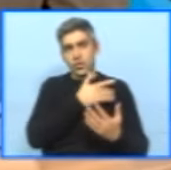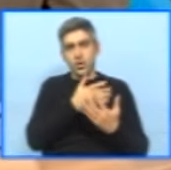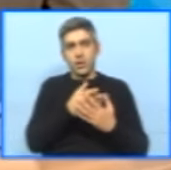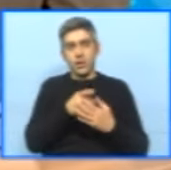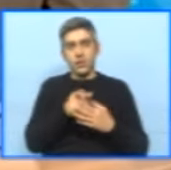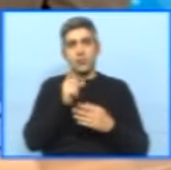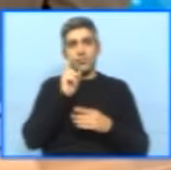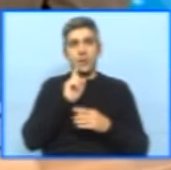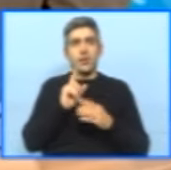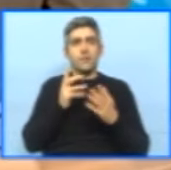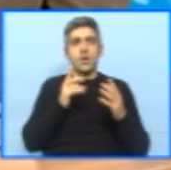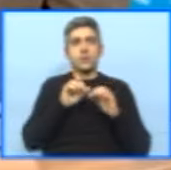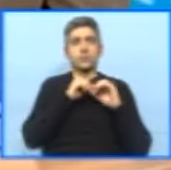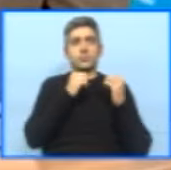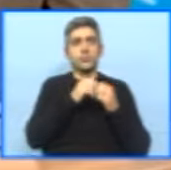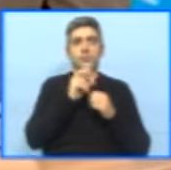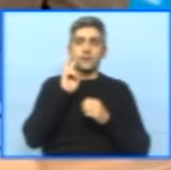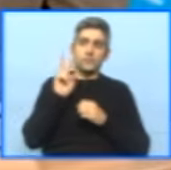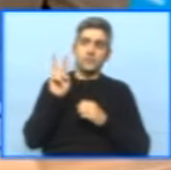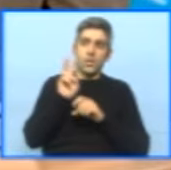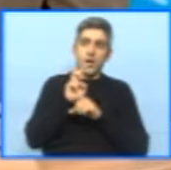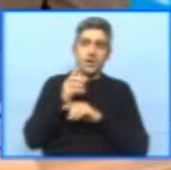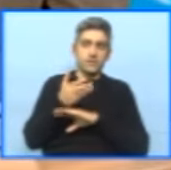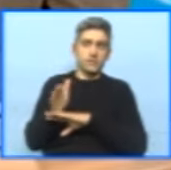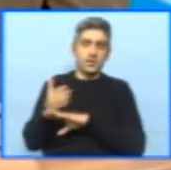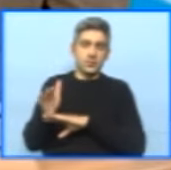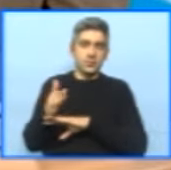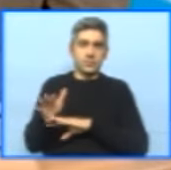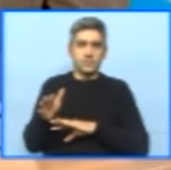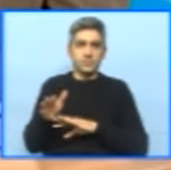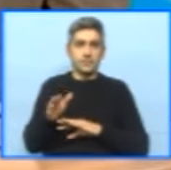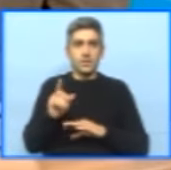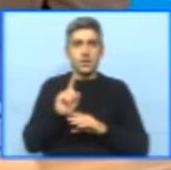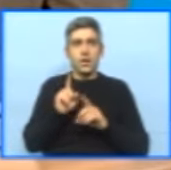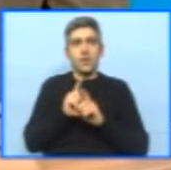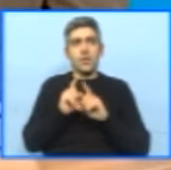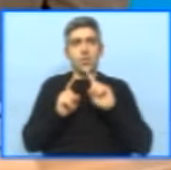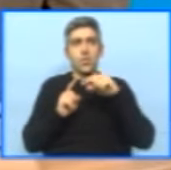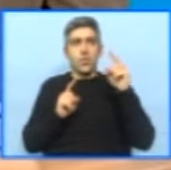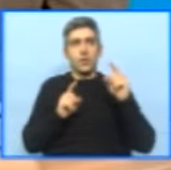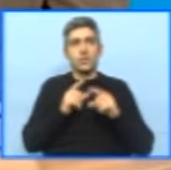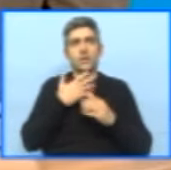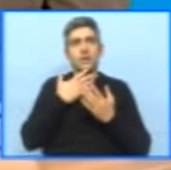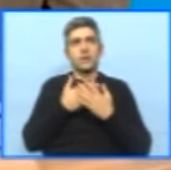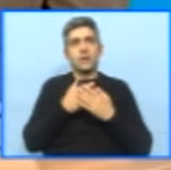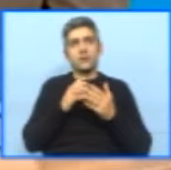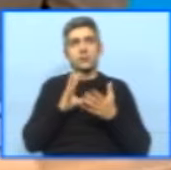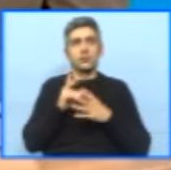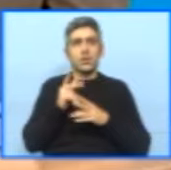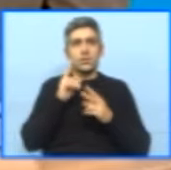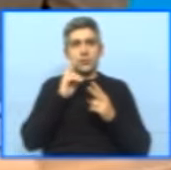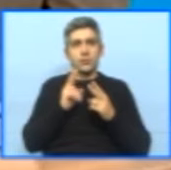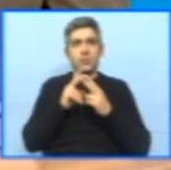pouco marginalizada socialmente e, portanto, não irá à mesma hora que vão as outras, precisamente para não se encontrar com as